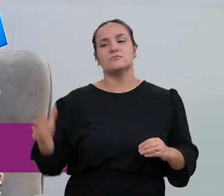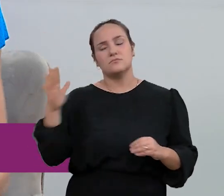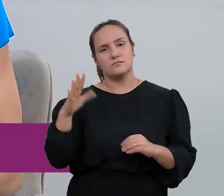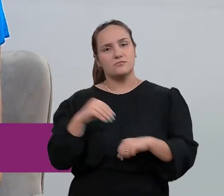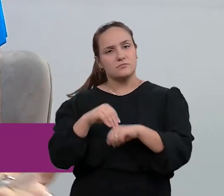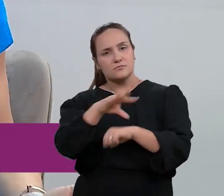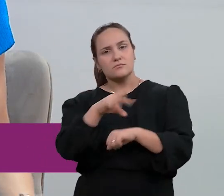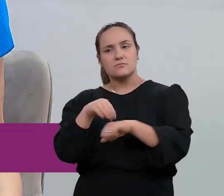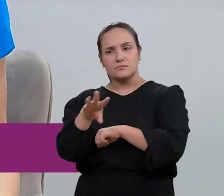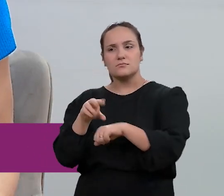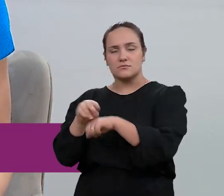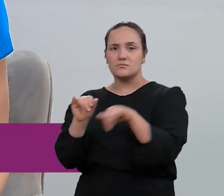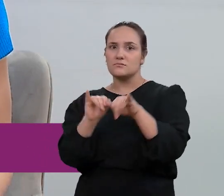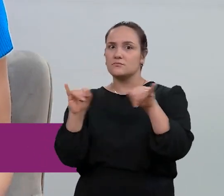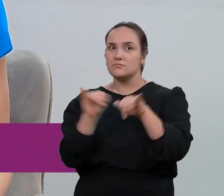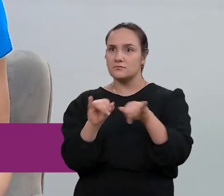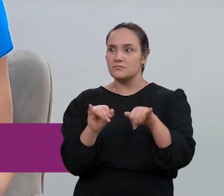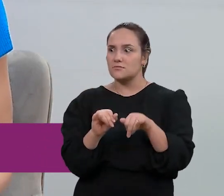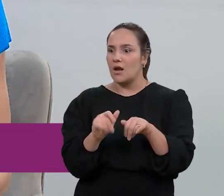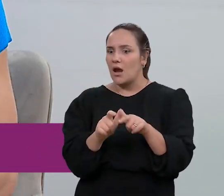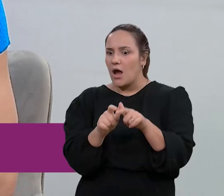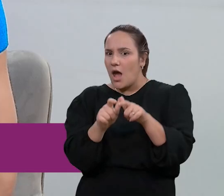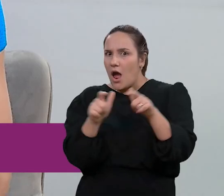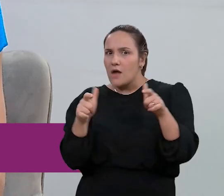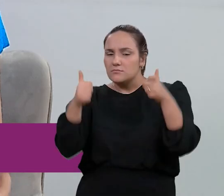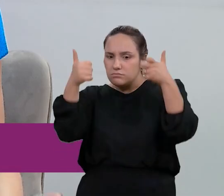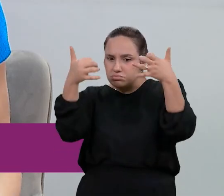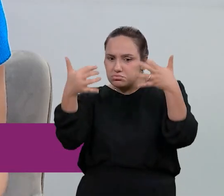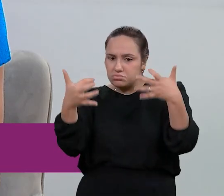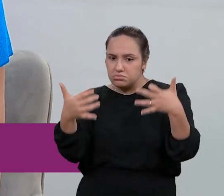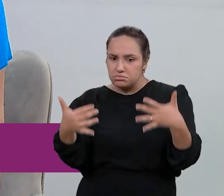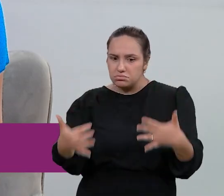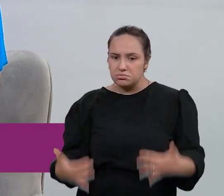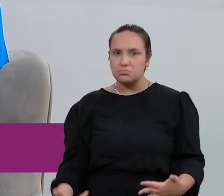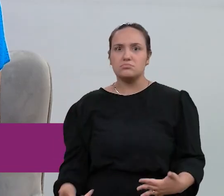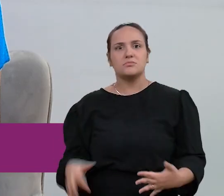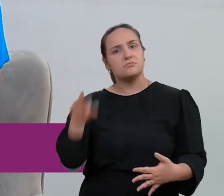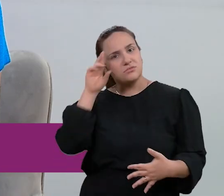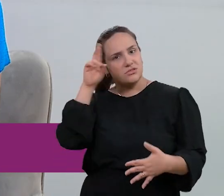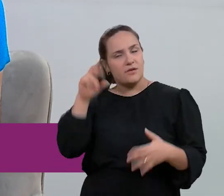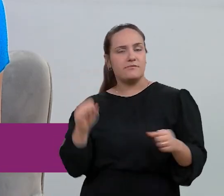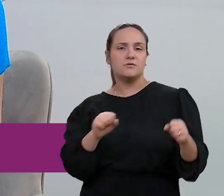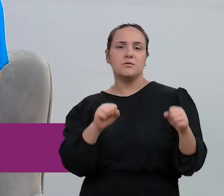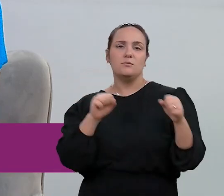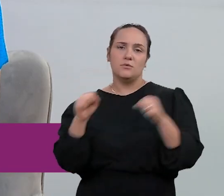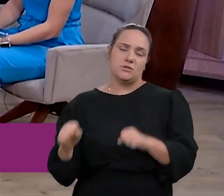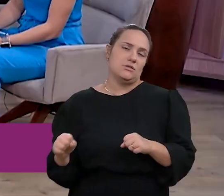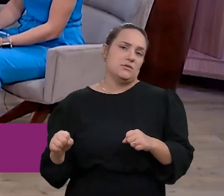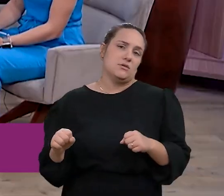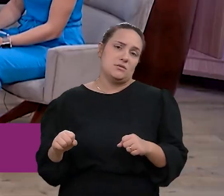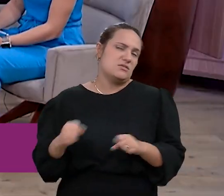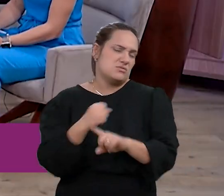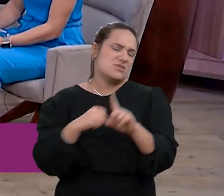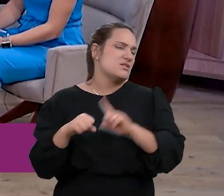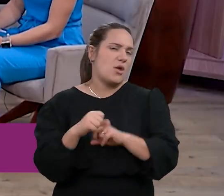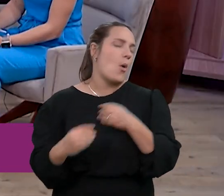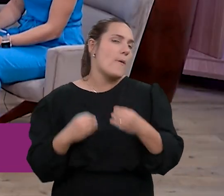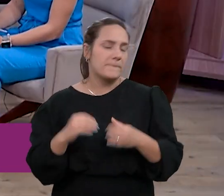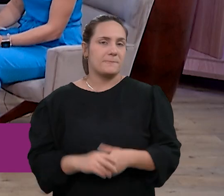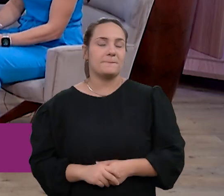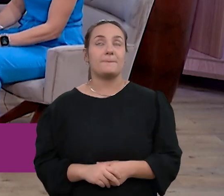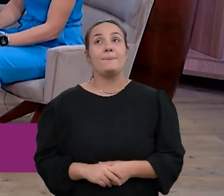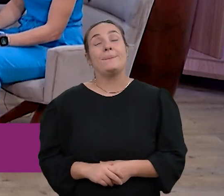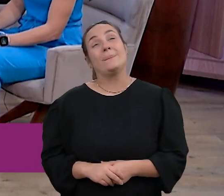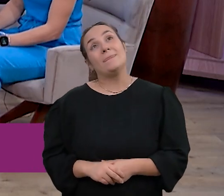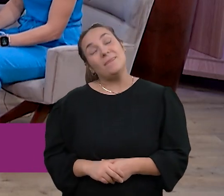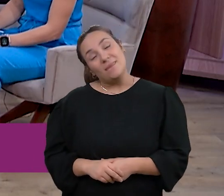informações que são tão amplas assim pro pros gestores públicos e para toda a sociedade eu diria que é é ao mesmo